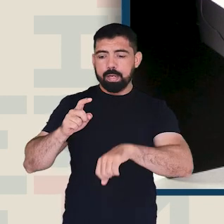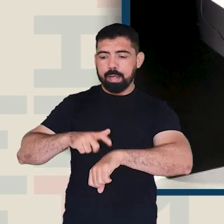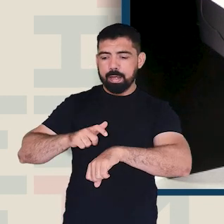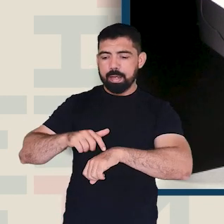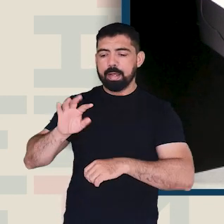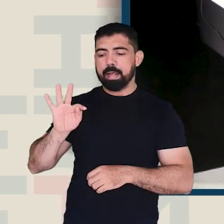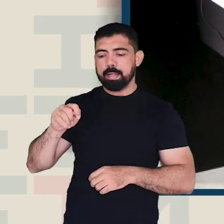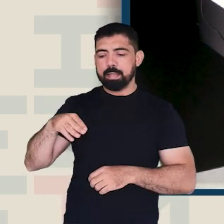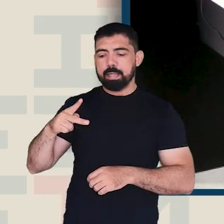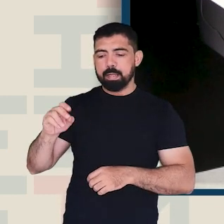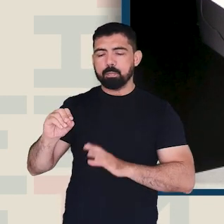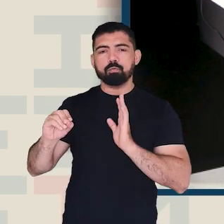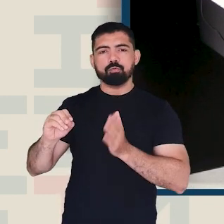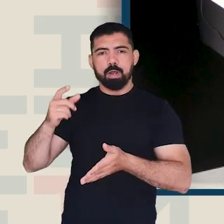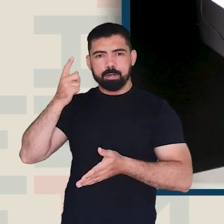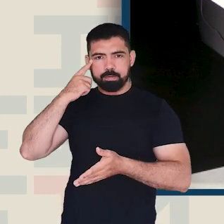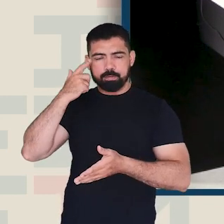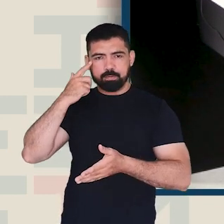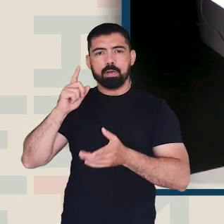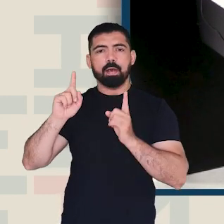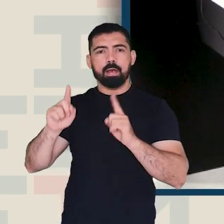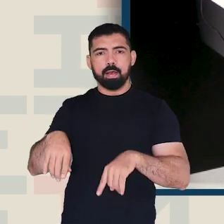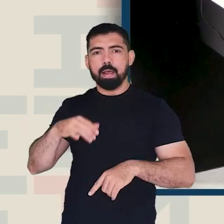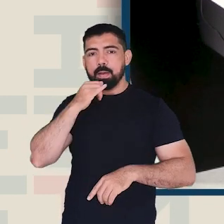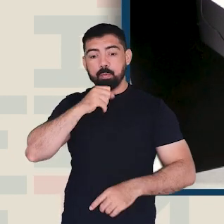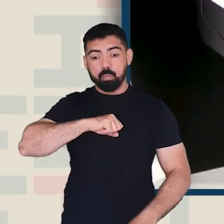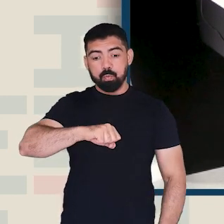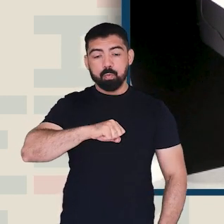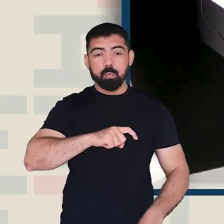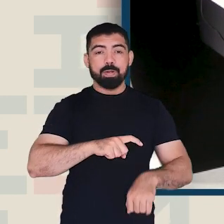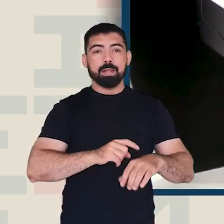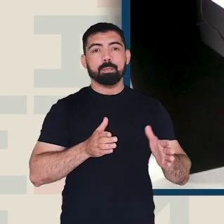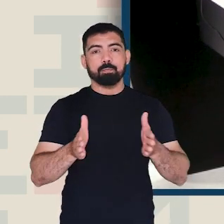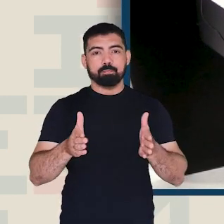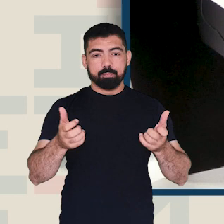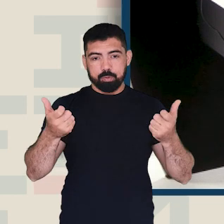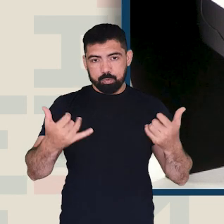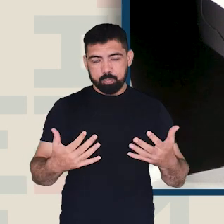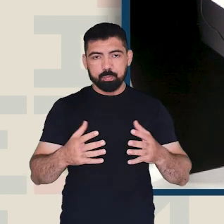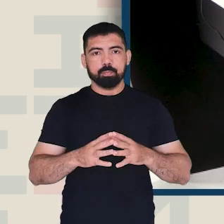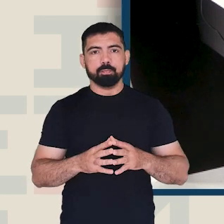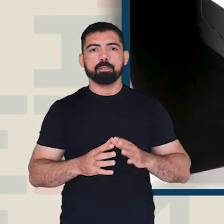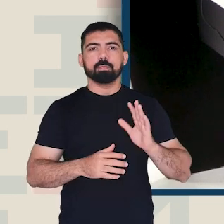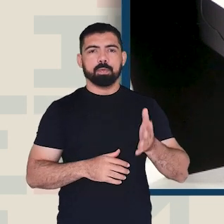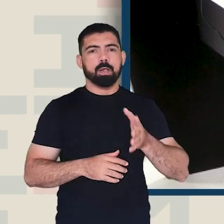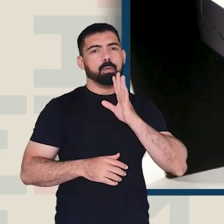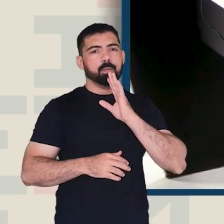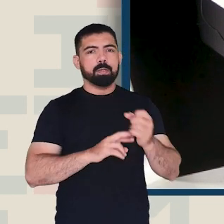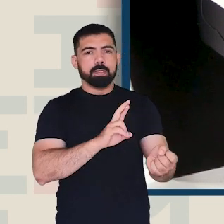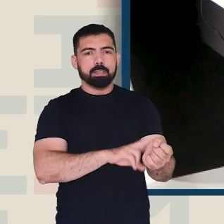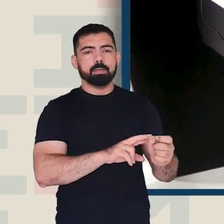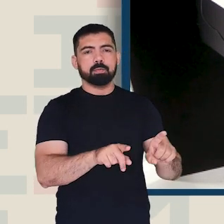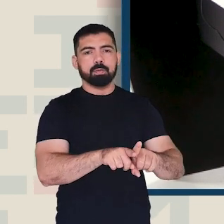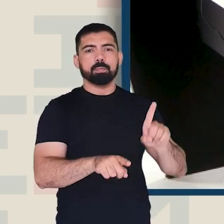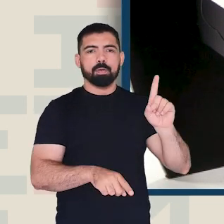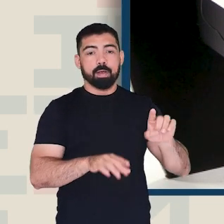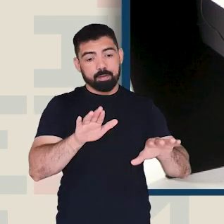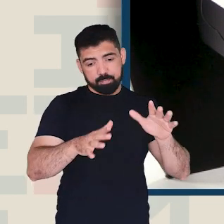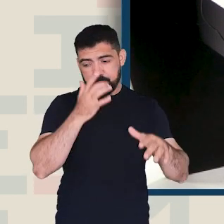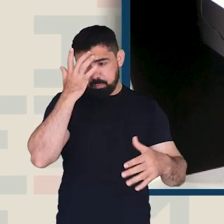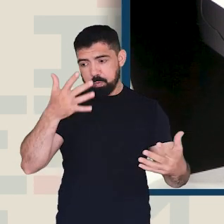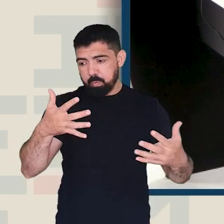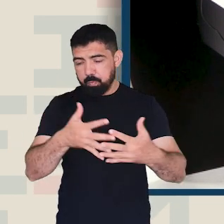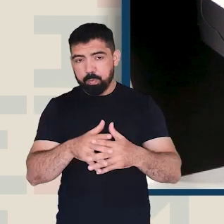tempo. São pulsos dados em durações iguais. Eu já sei o que é ritmo, que é fácil confundir com